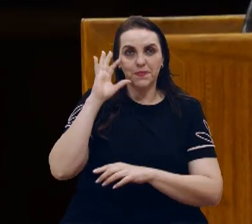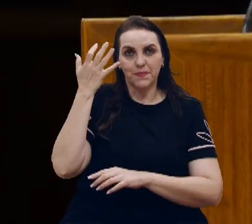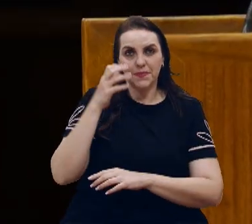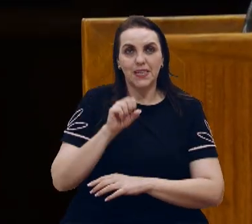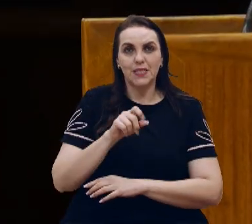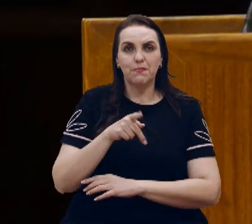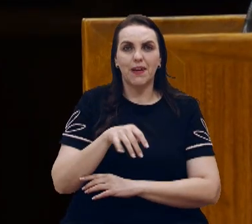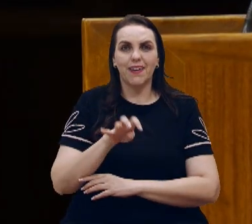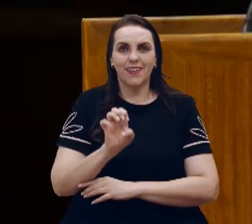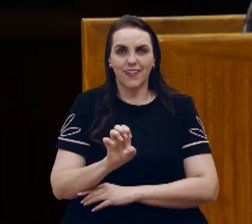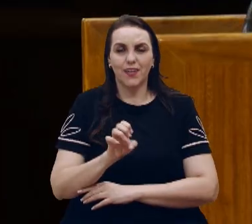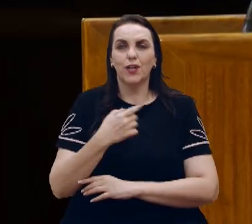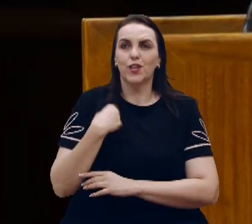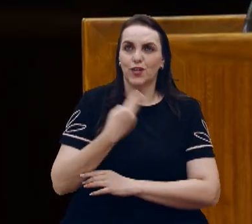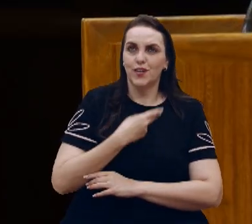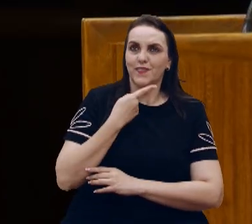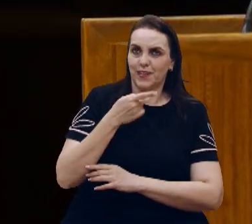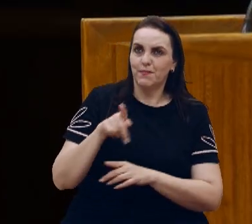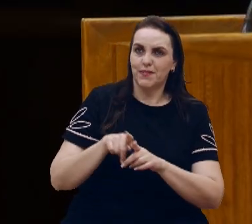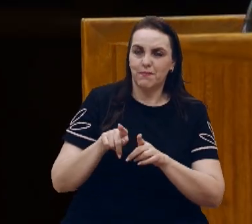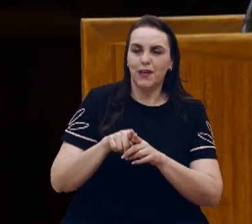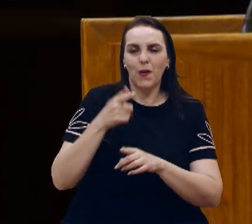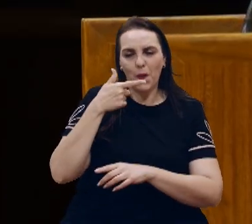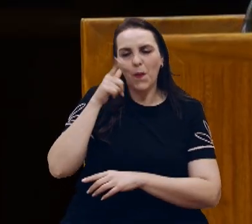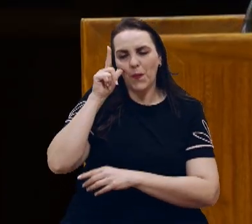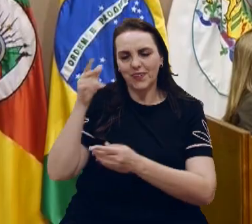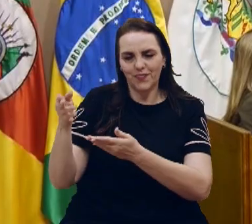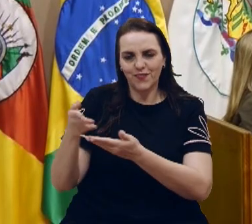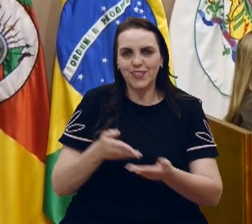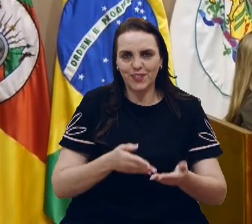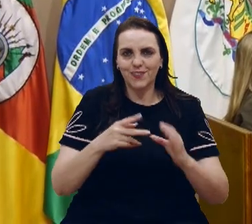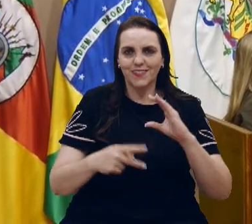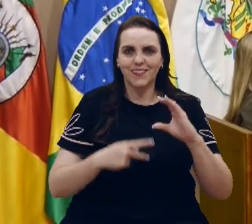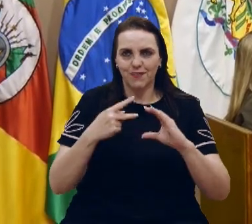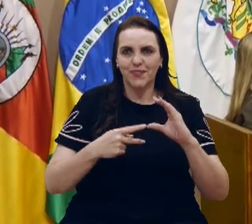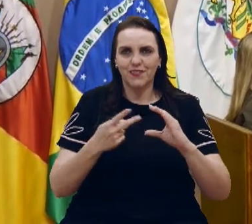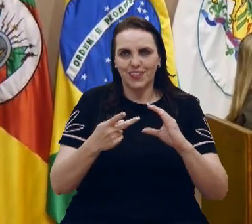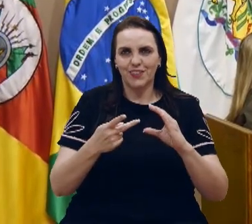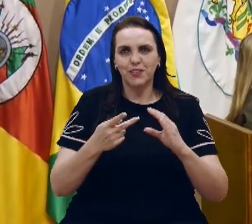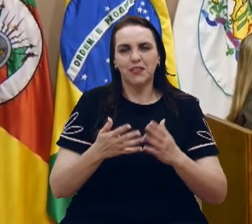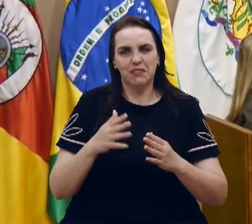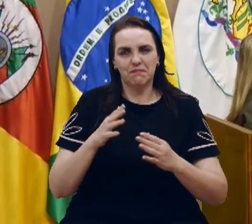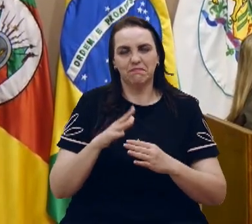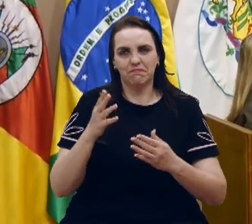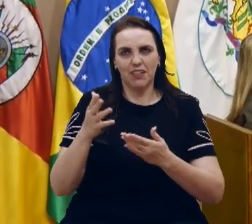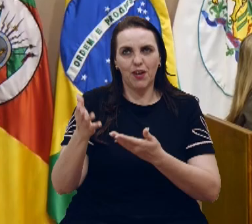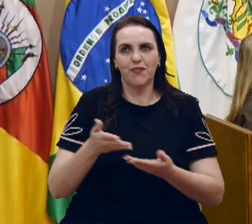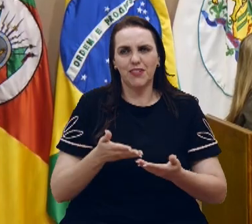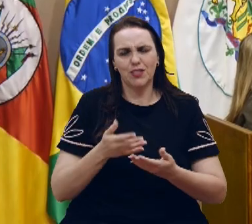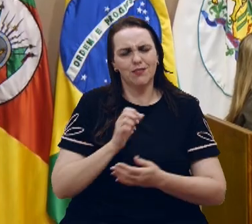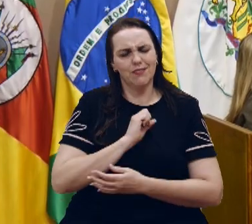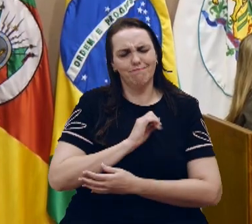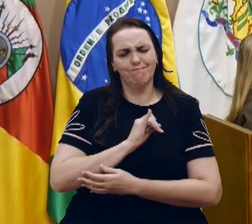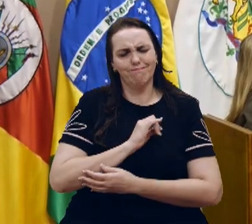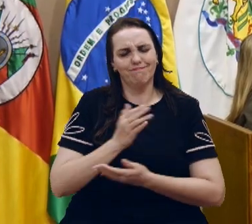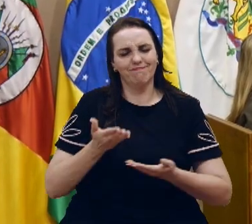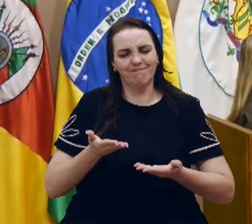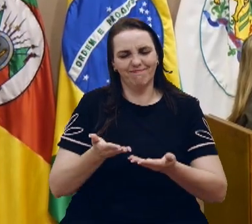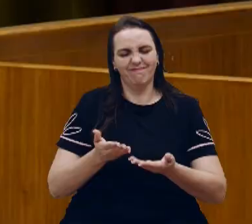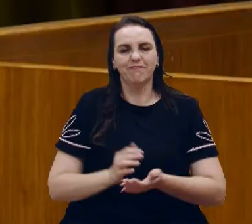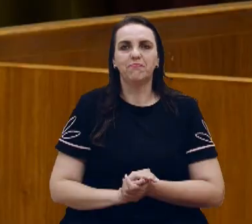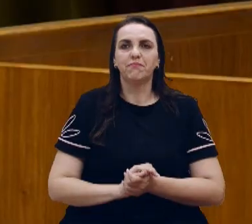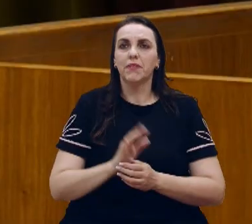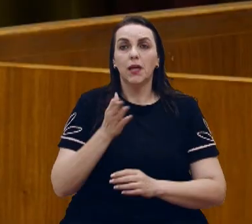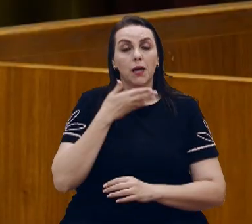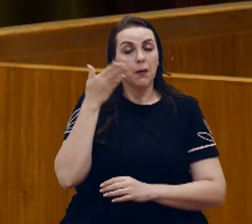Spike, que nós citamos também ontem. Ele nos visitou aqui na Câmara de Vereadores, uma visita muito ilustre e muito apaixonante. Apesar dos maus